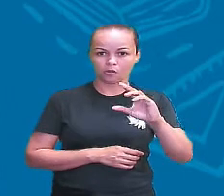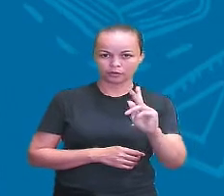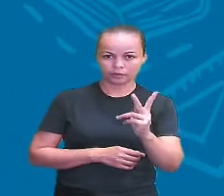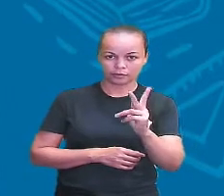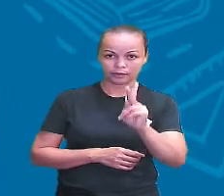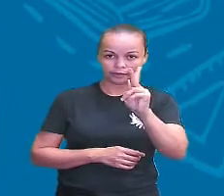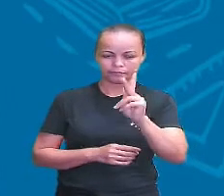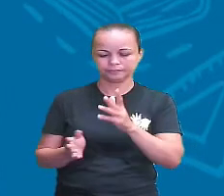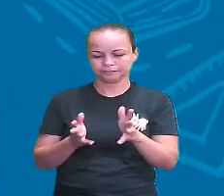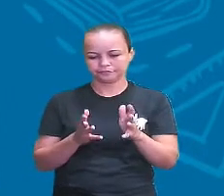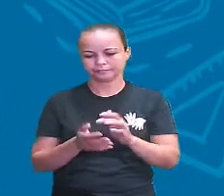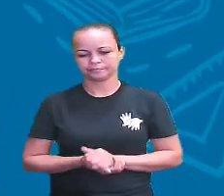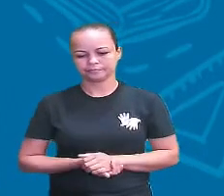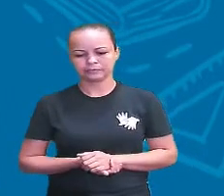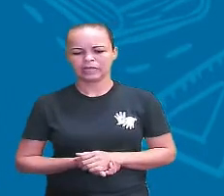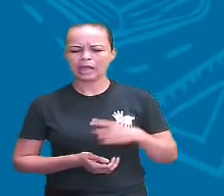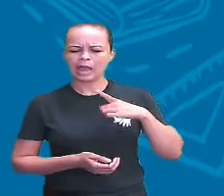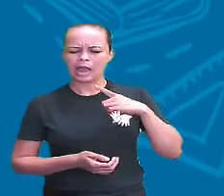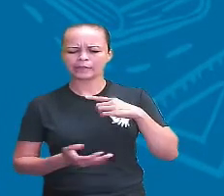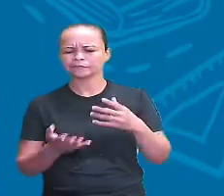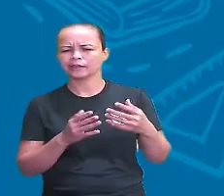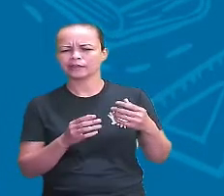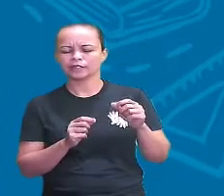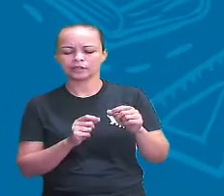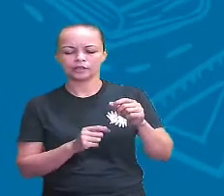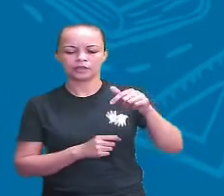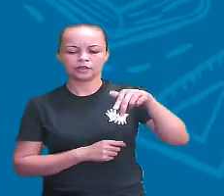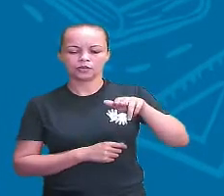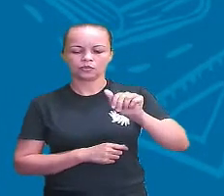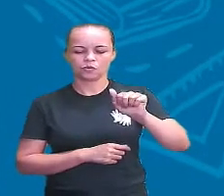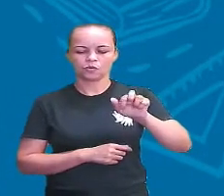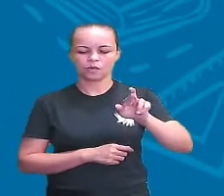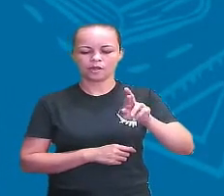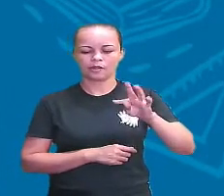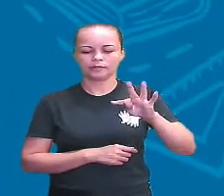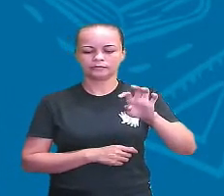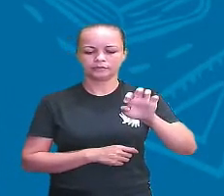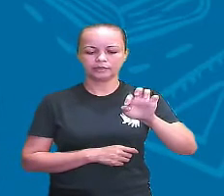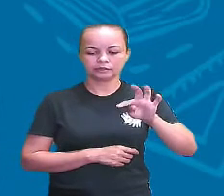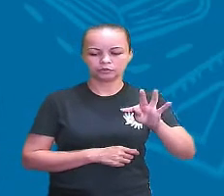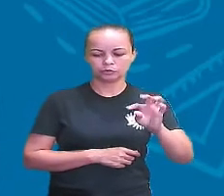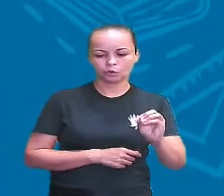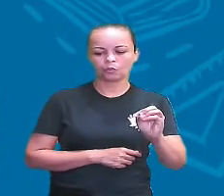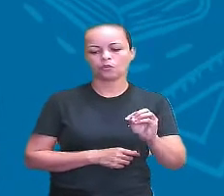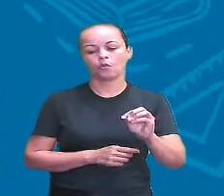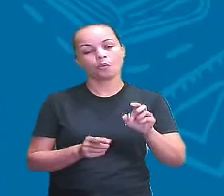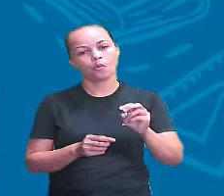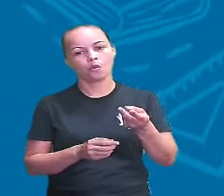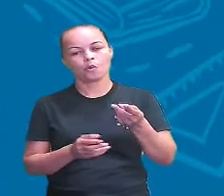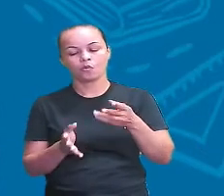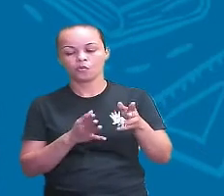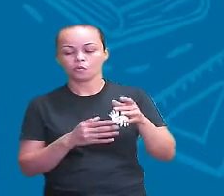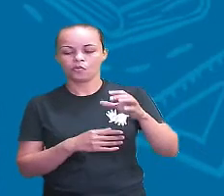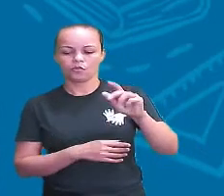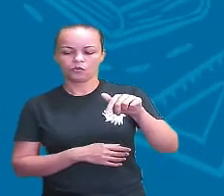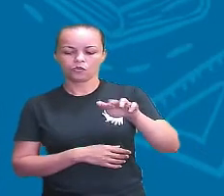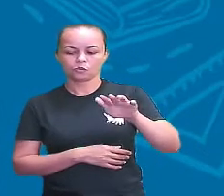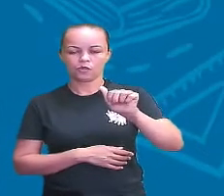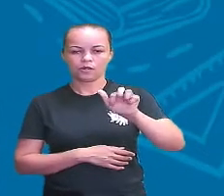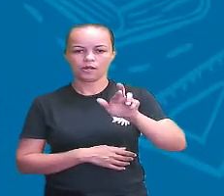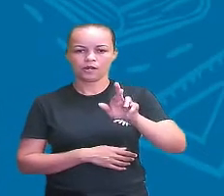aí quarter past. Isso é mais utilizado no inglês britânico, tá? Para colocar 15 minutos que passou da